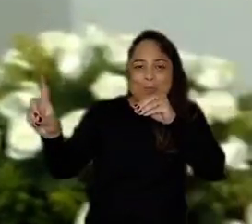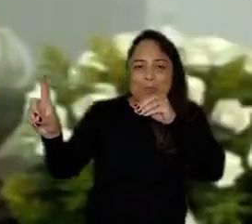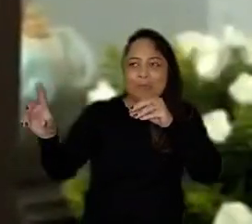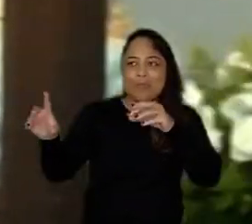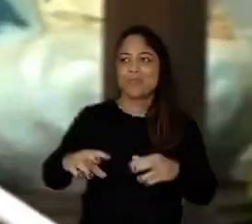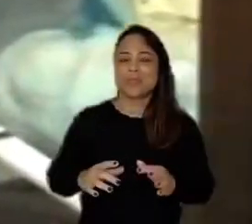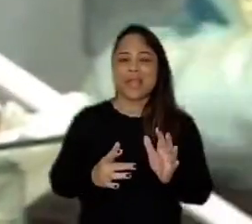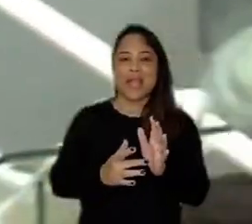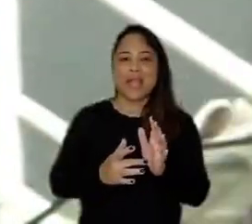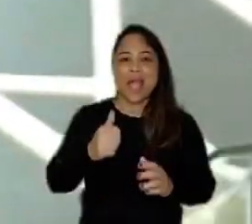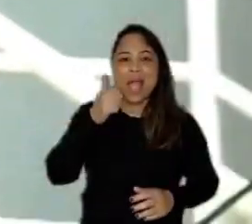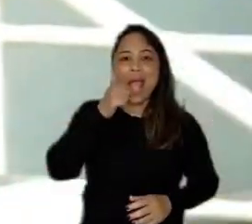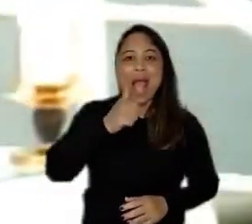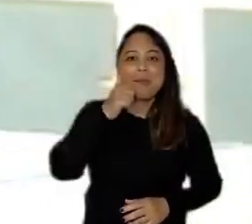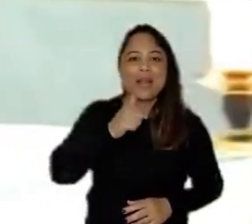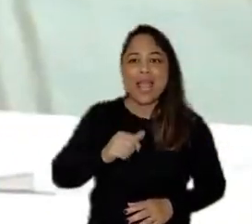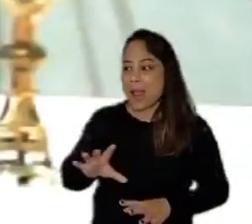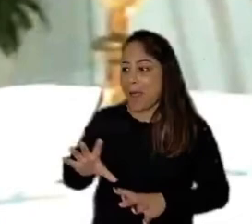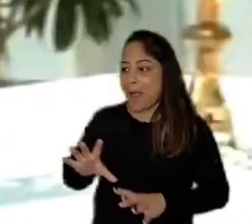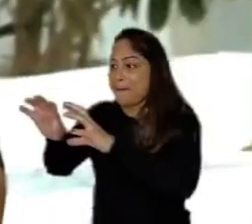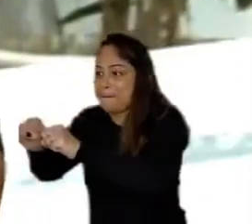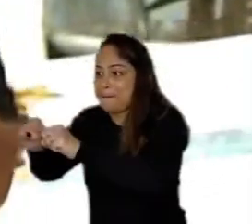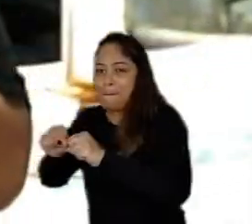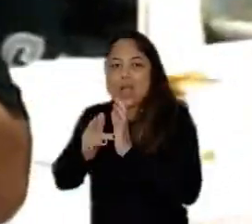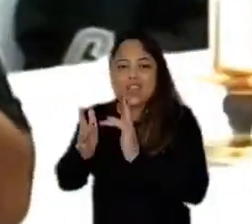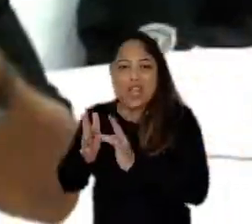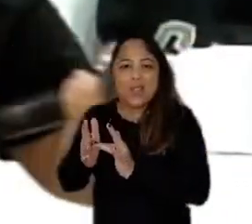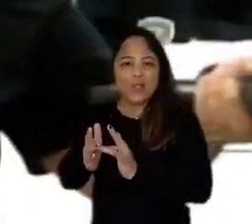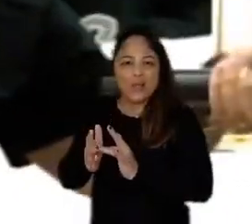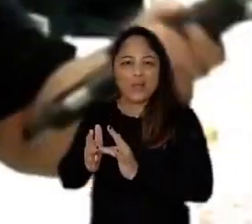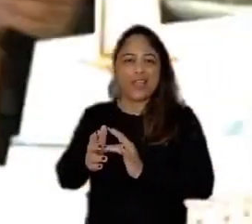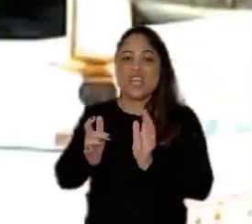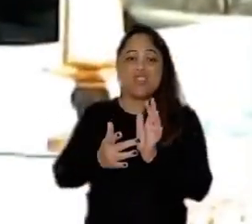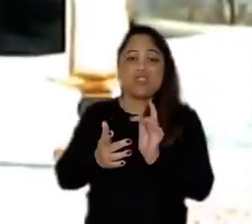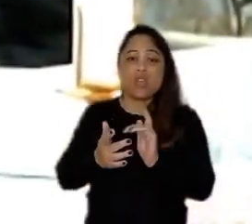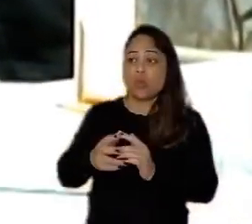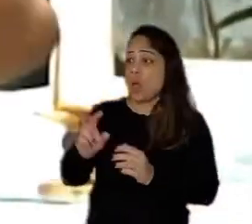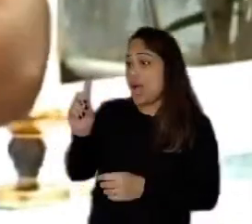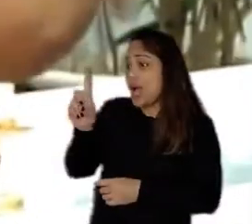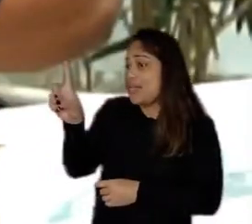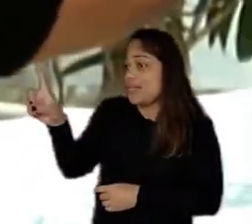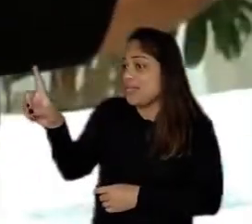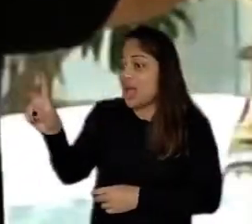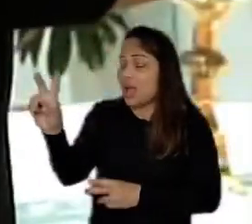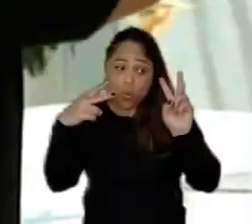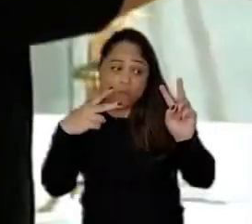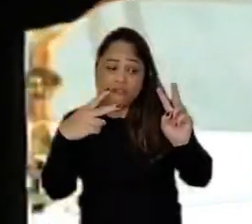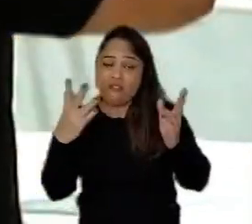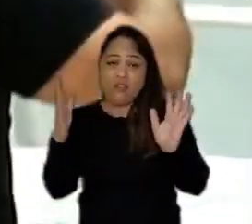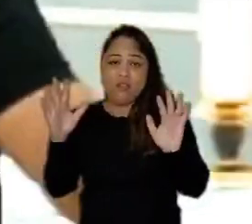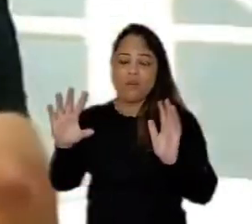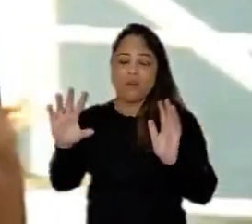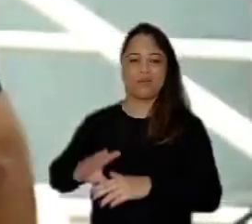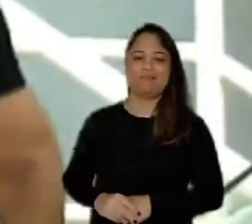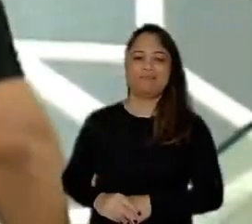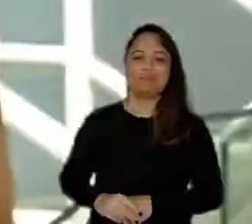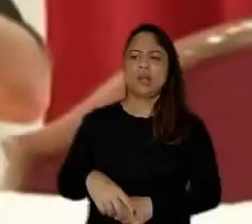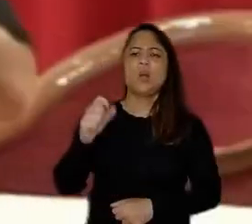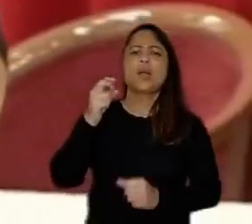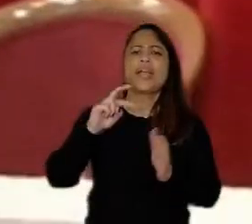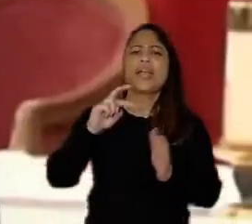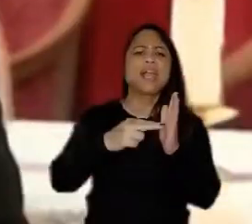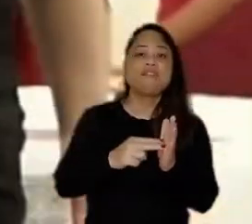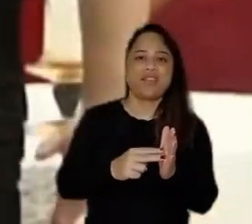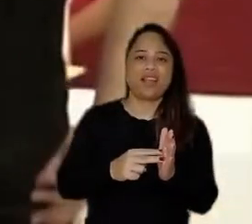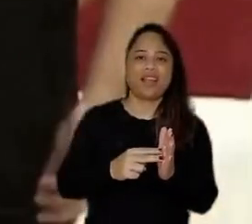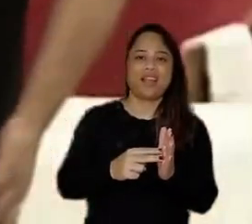nome disso? Fé pessoal. Diga comigo, qual é o nome disso? A maior prova disso é